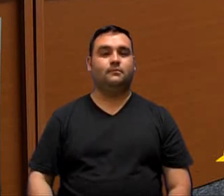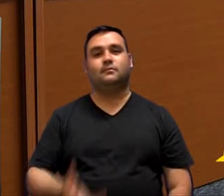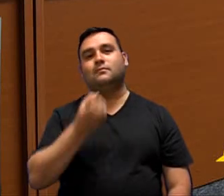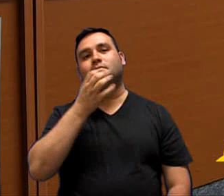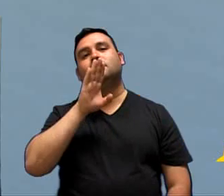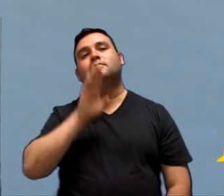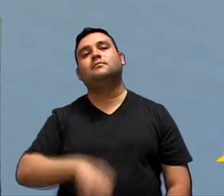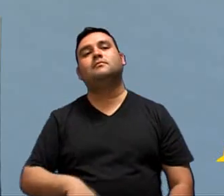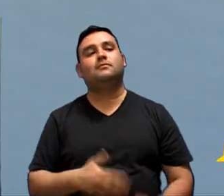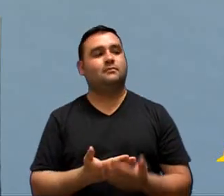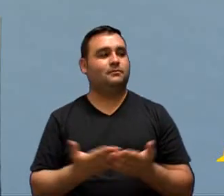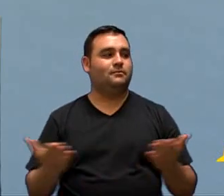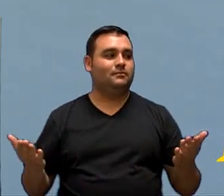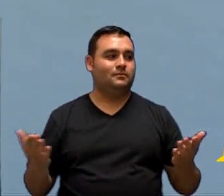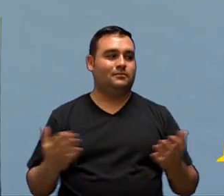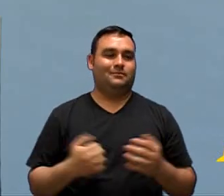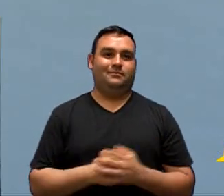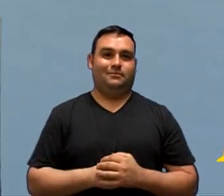Boa tarde a todos.